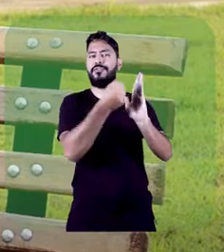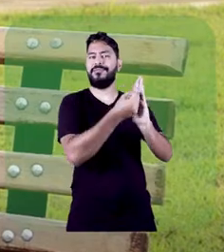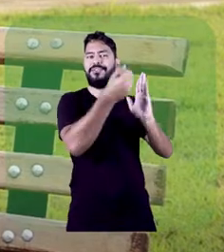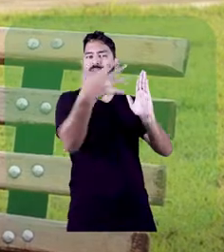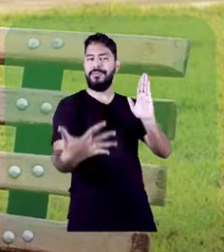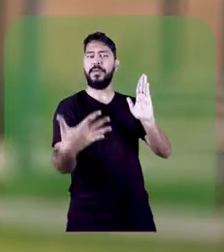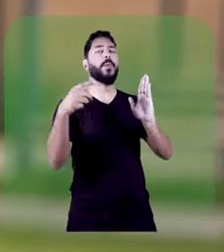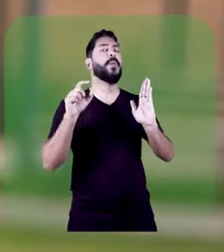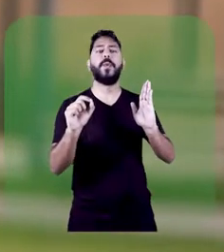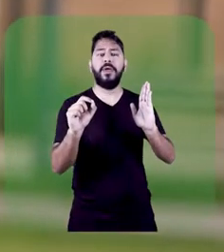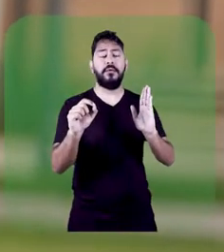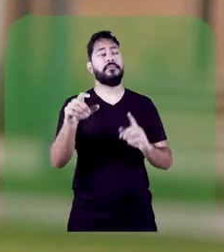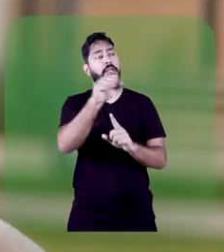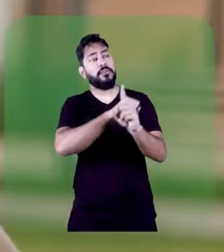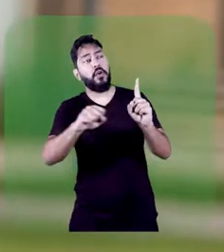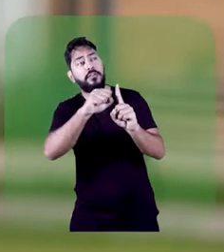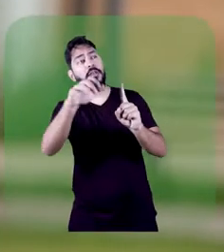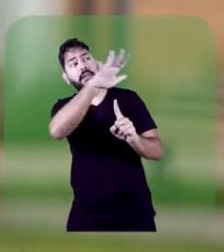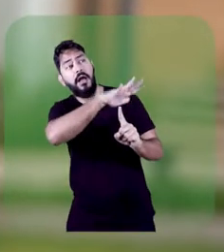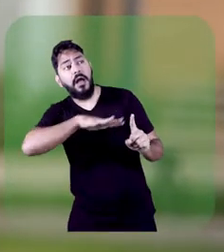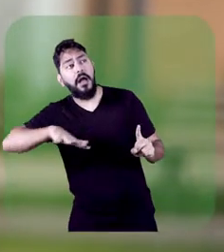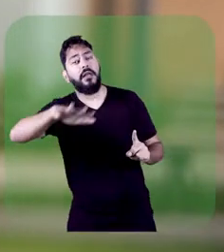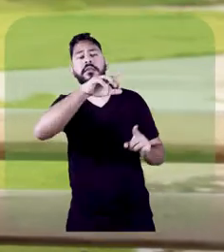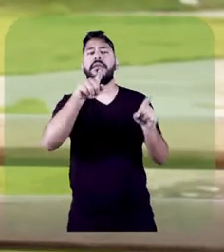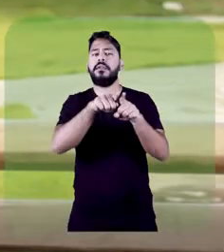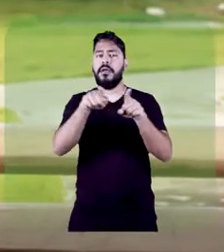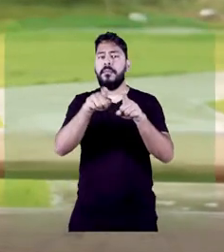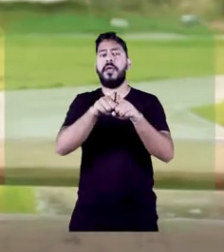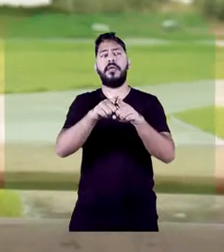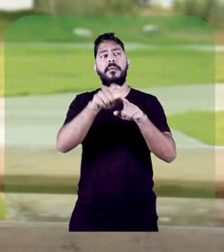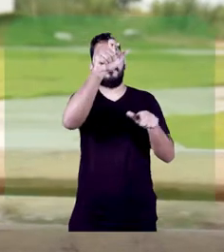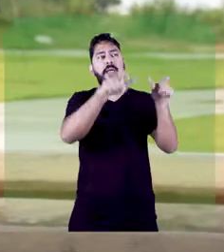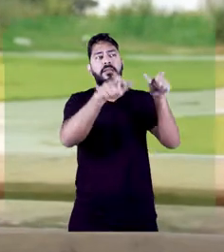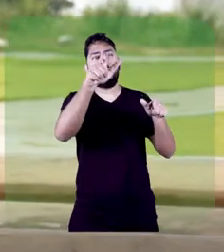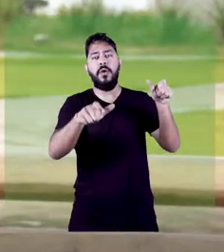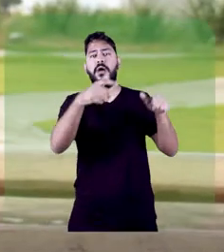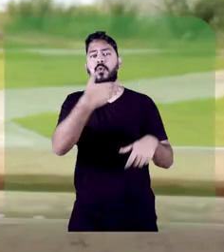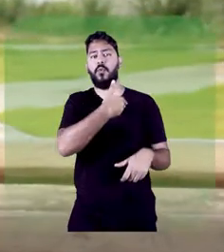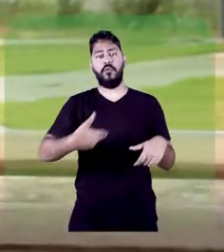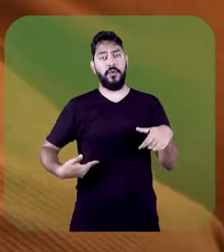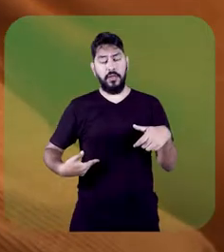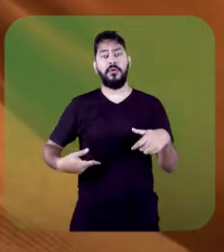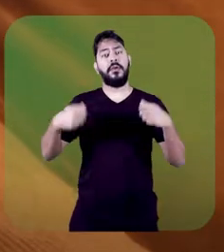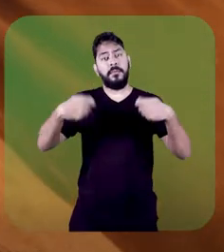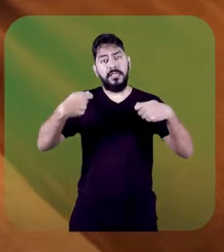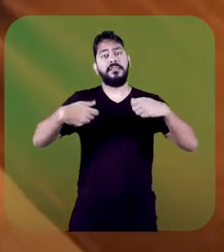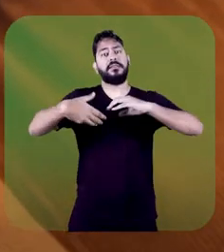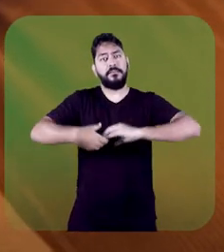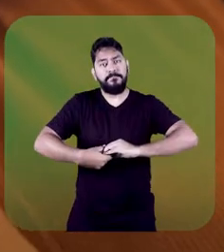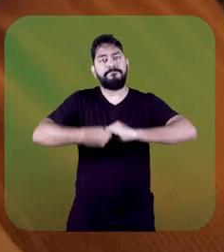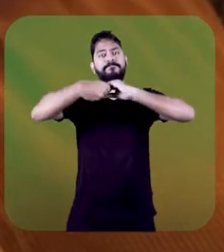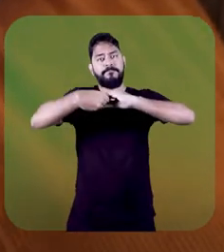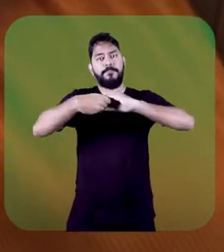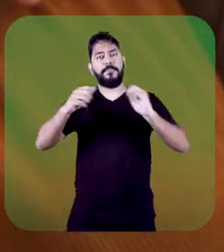meu texto eu falo que a sociedade e também os governantes, né, eles precisam dar as